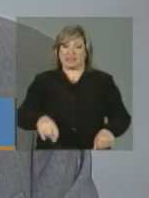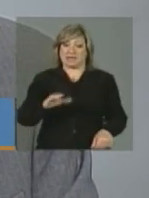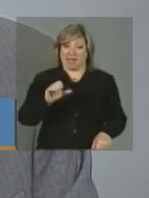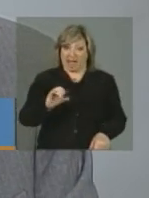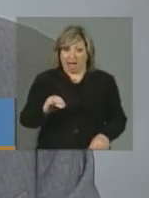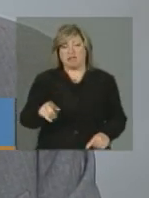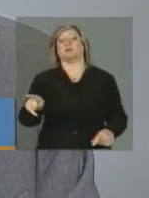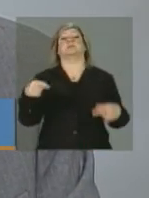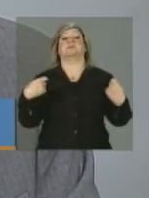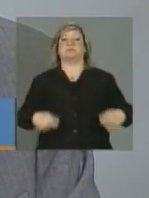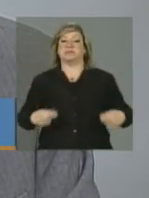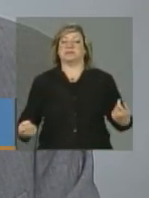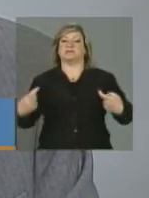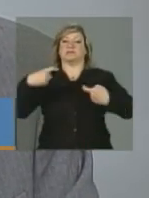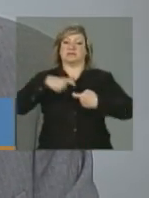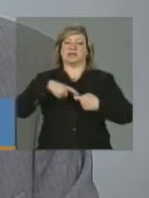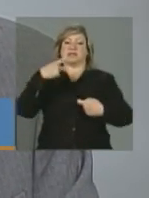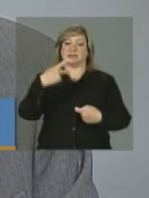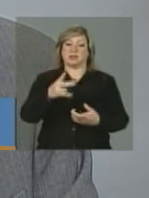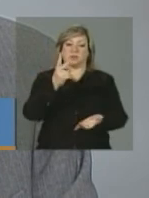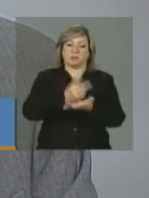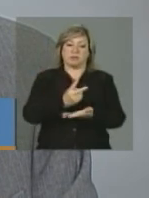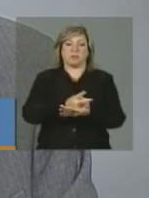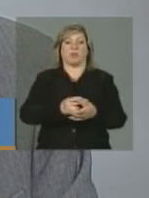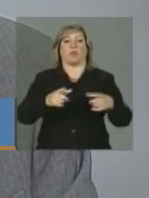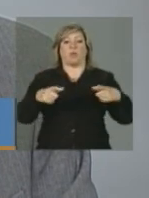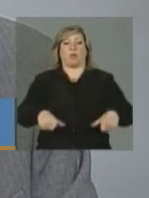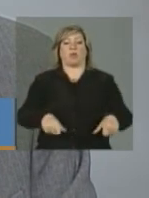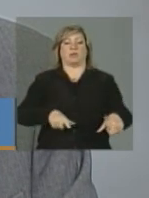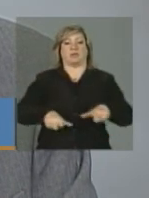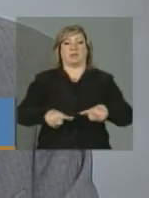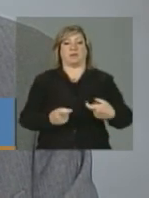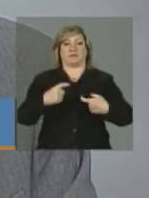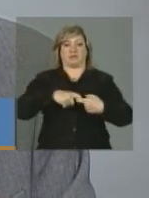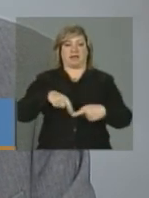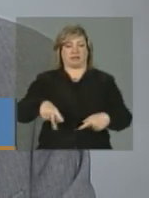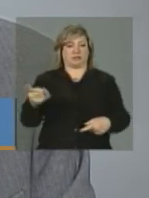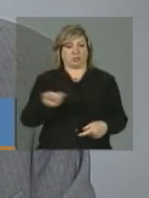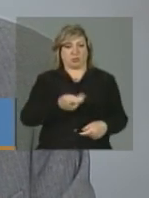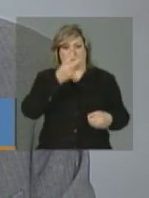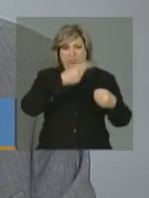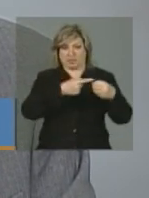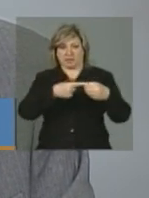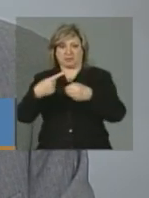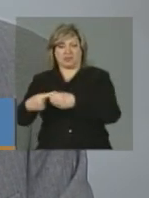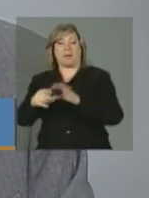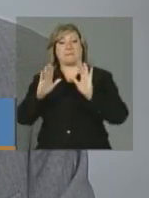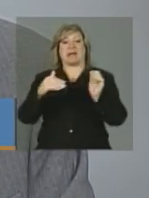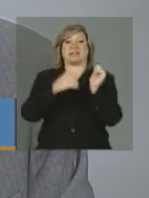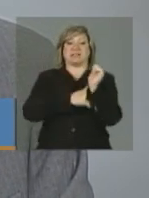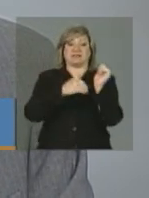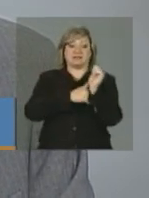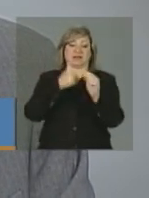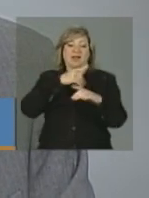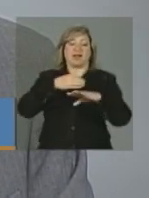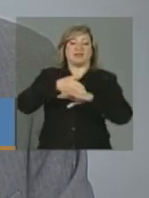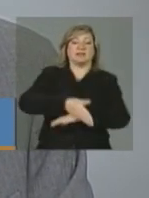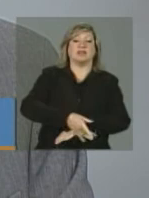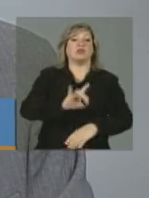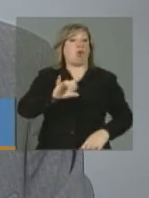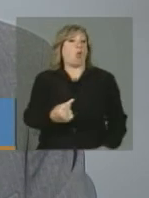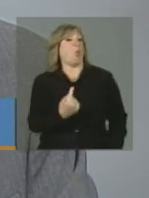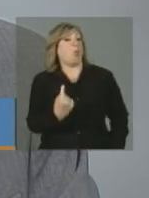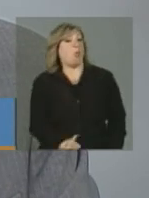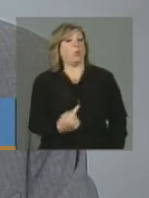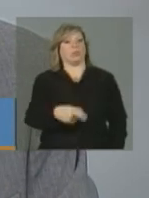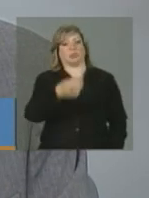vinculada ao seu respectivo local de trabalho nesses 2 municípios, porém, só poderá ter senha de acesso aos sistemas em um dos